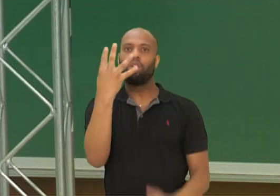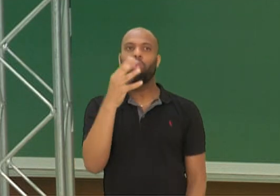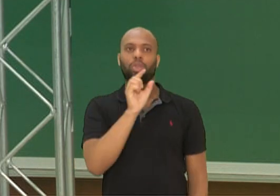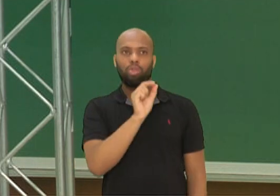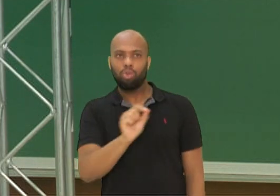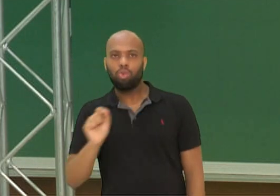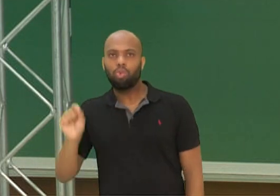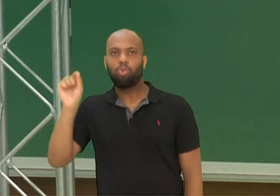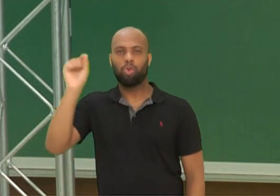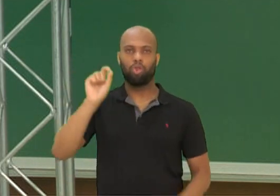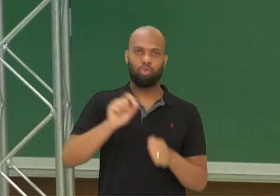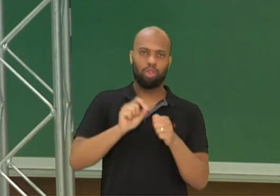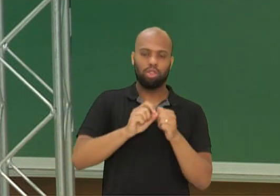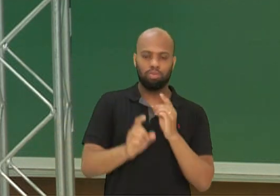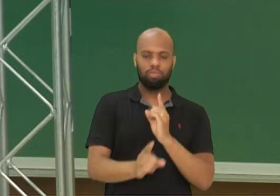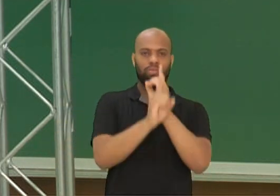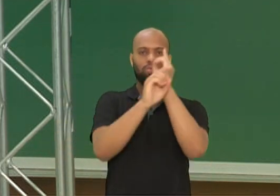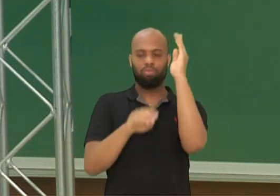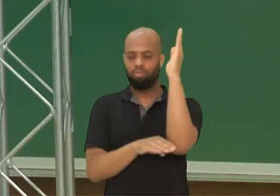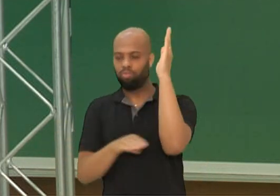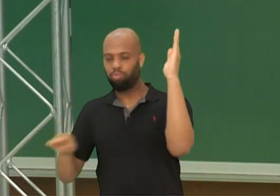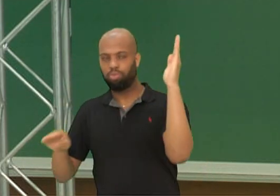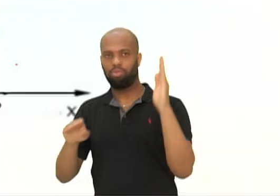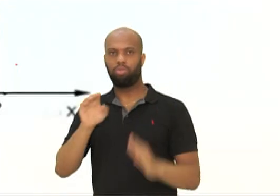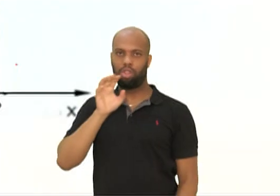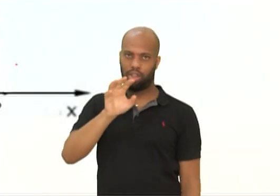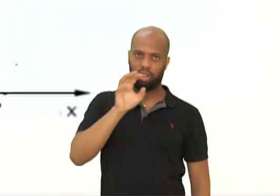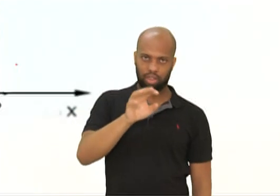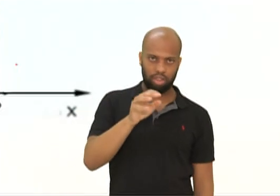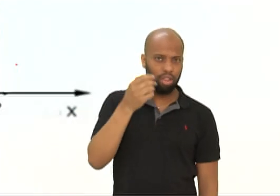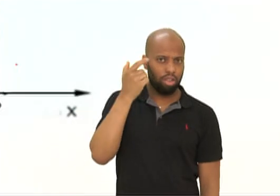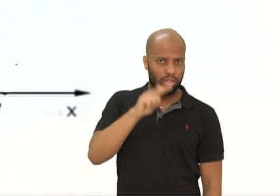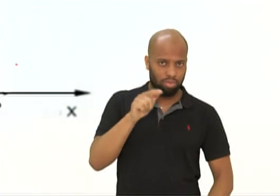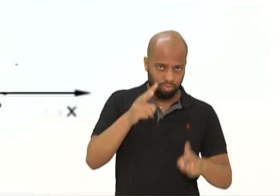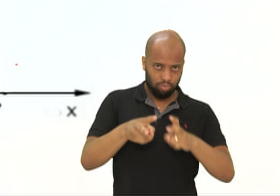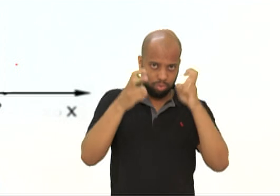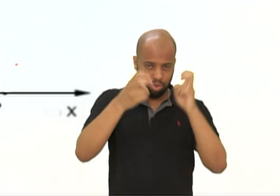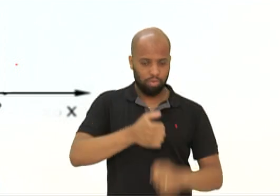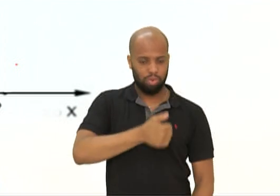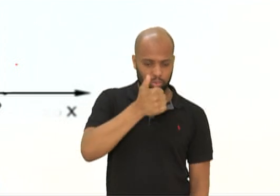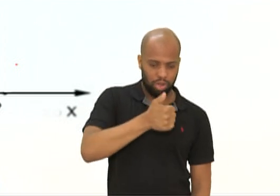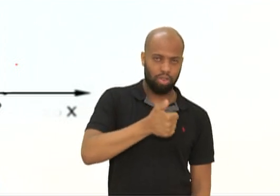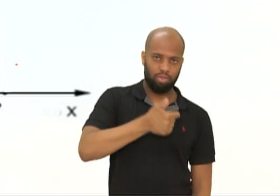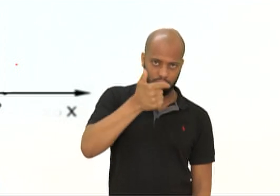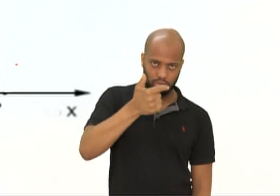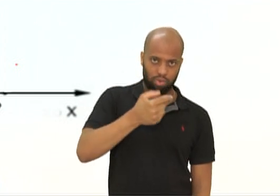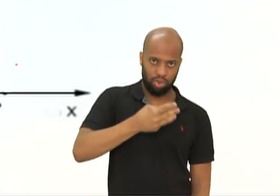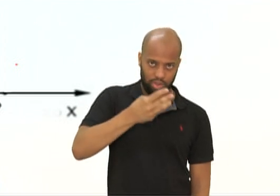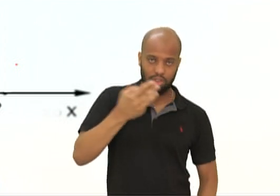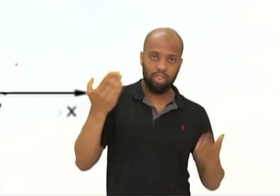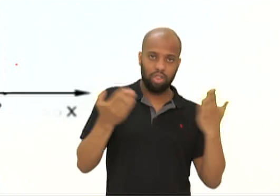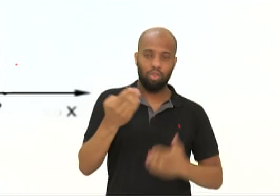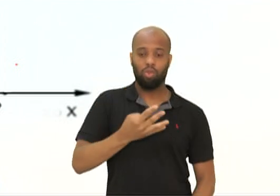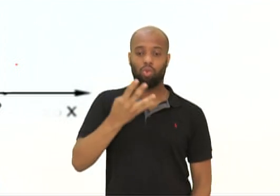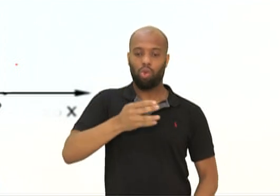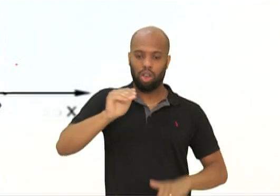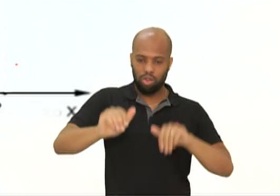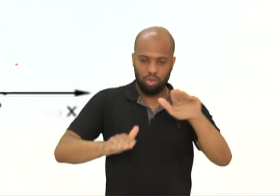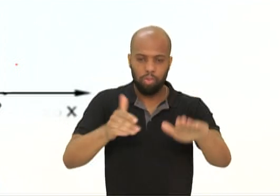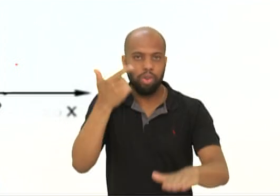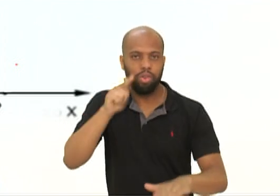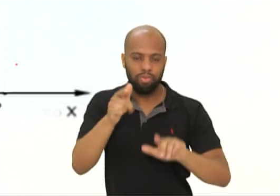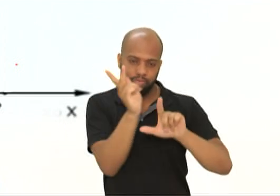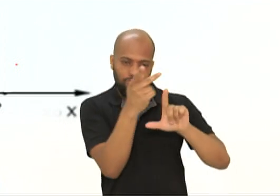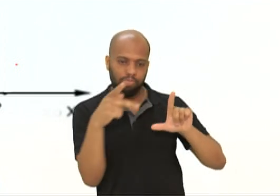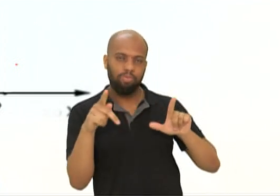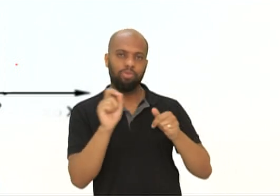cartesiano. Olha só isso, então é o quarto passo. Anotou o primeiro, segundo, terceiro e agora o quarto passo para a construção